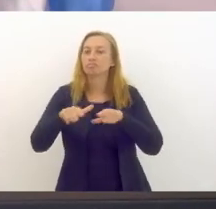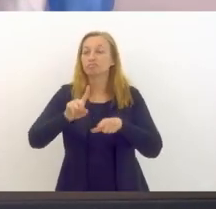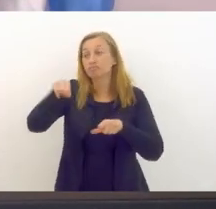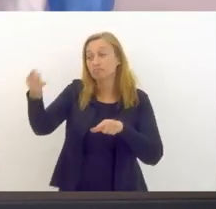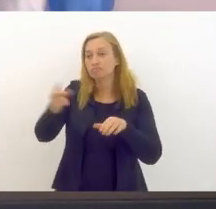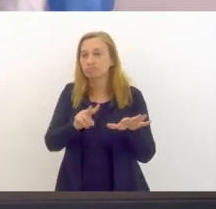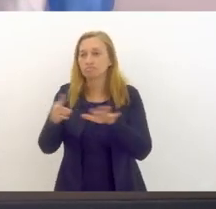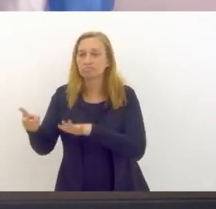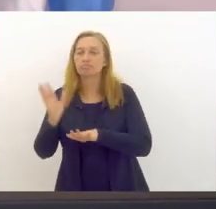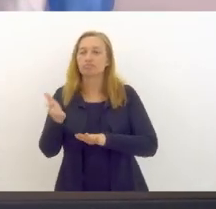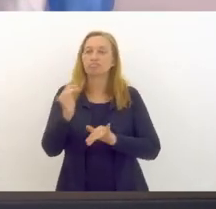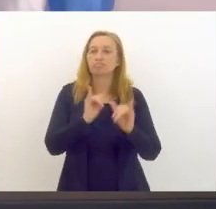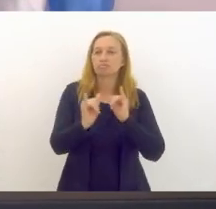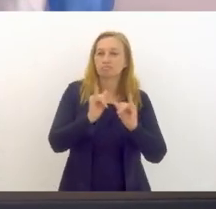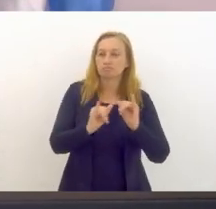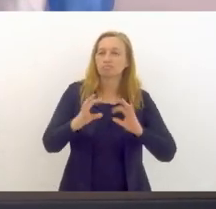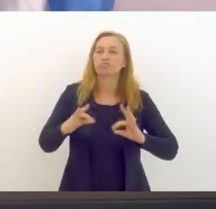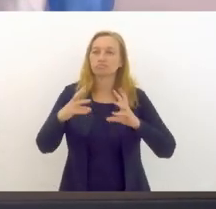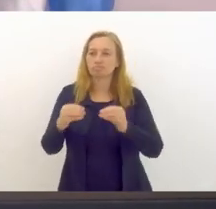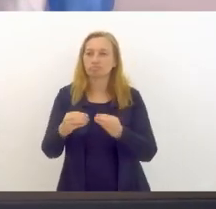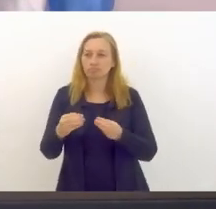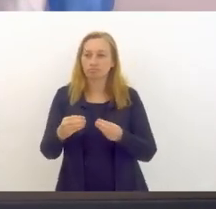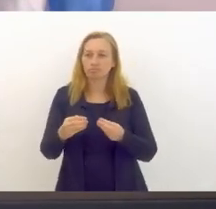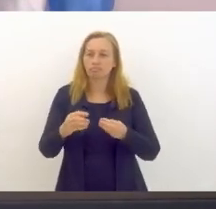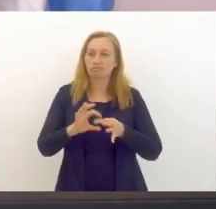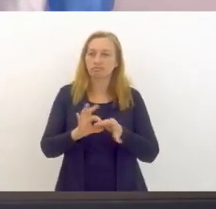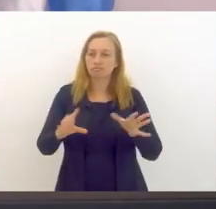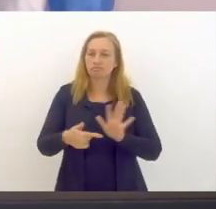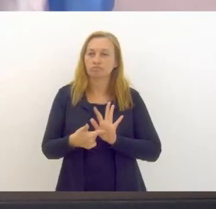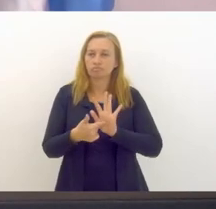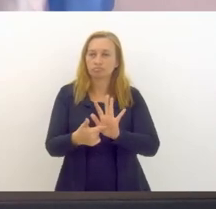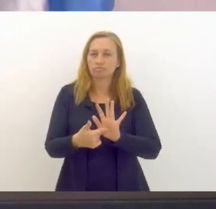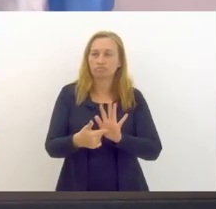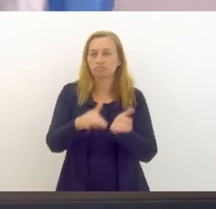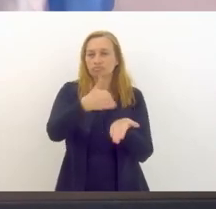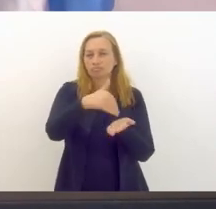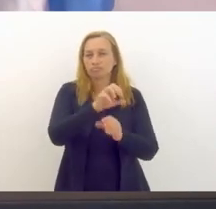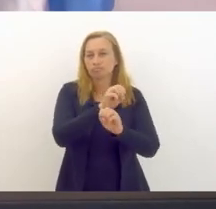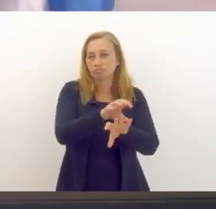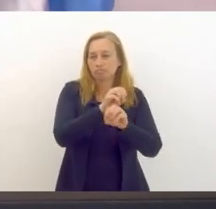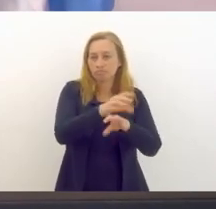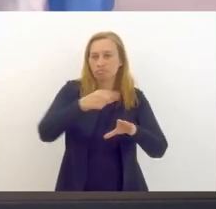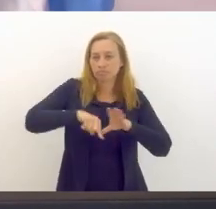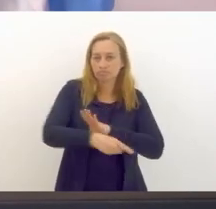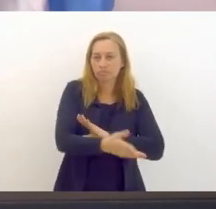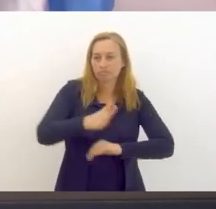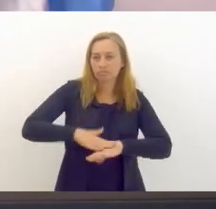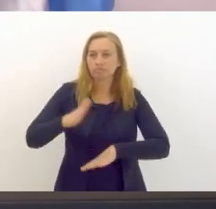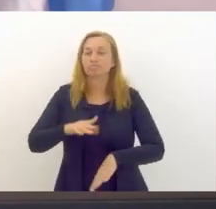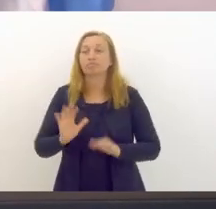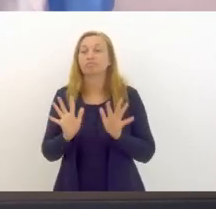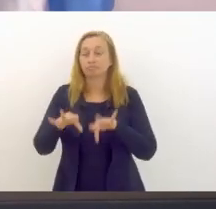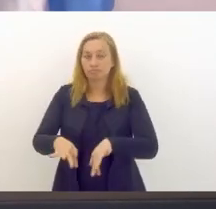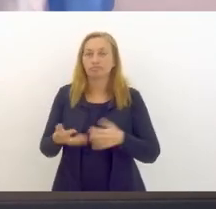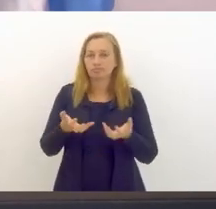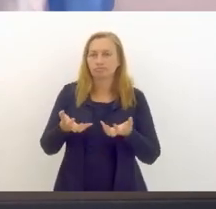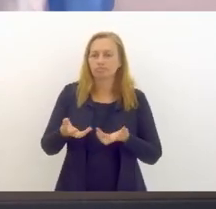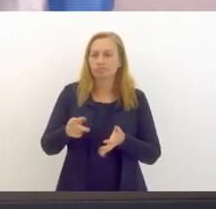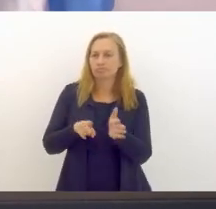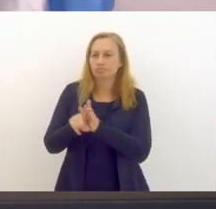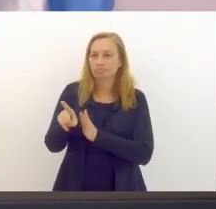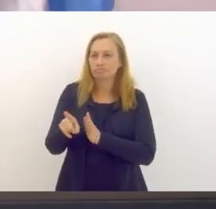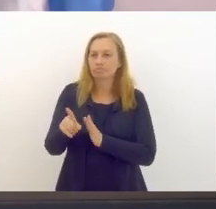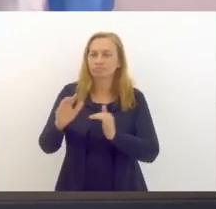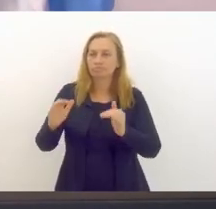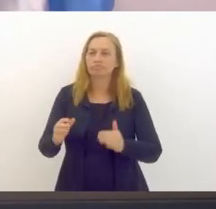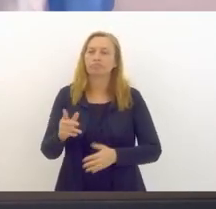que vem, já com as informações aí disponibilizadas para a gente pela Secretaria de Educação, para aprofundar. Por fim, eu queria fazer uma pergunta à